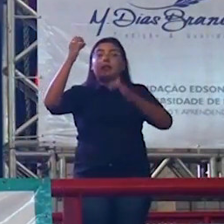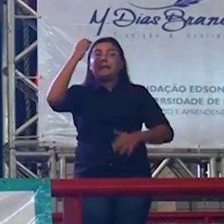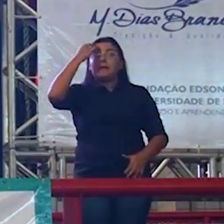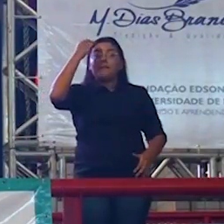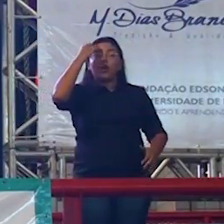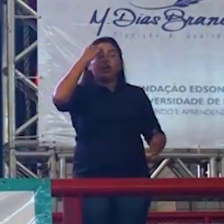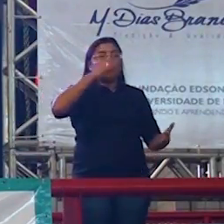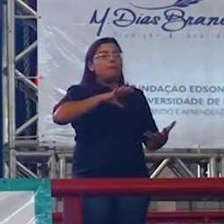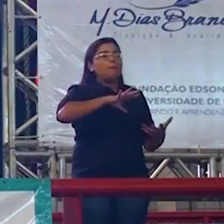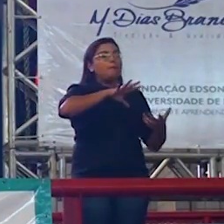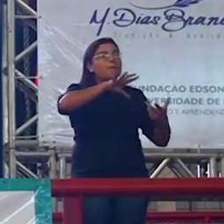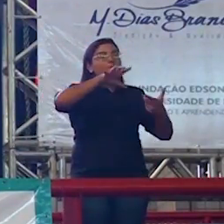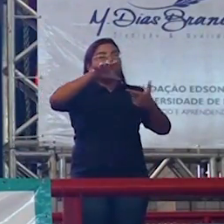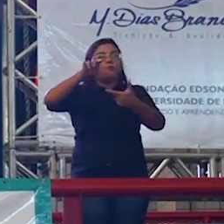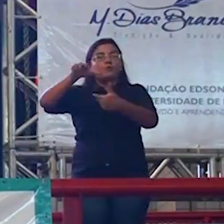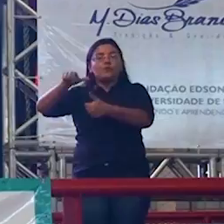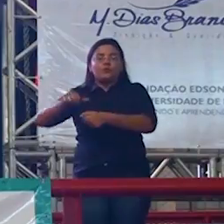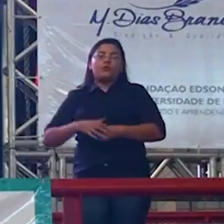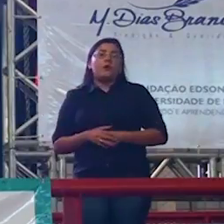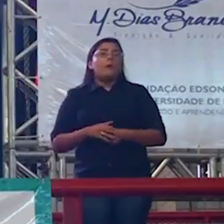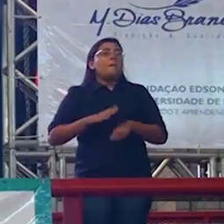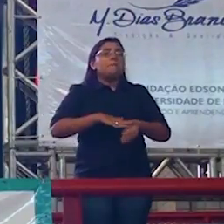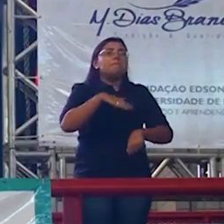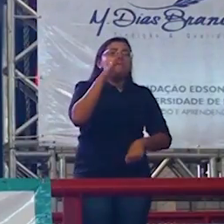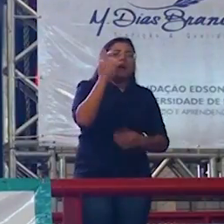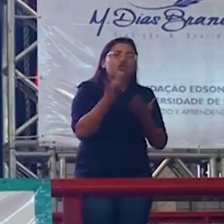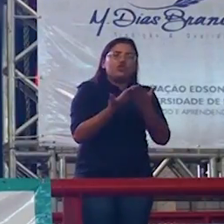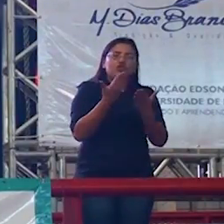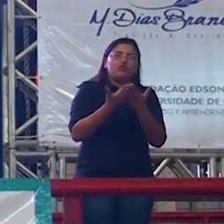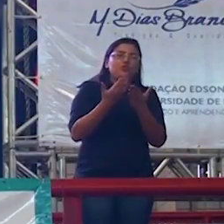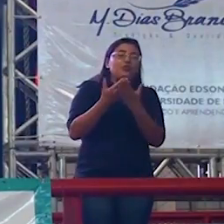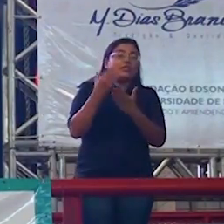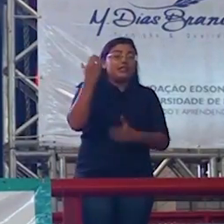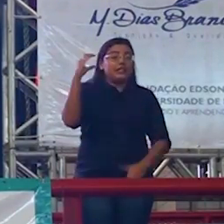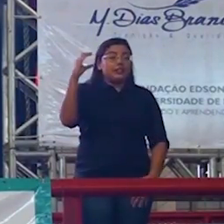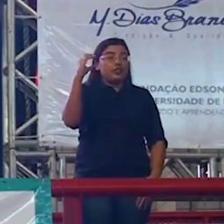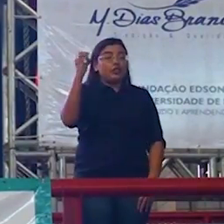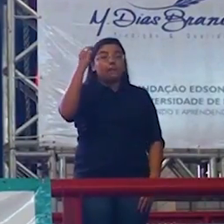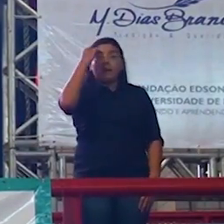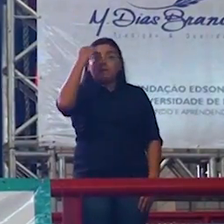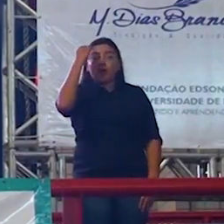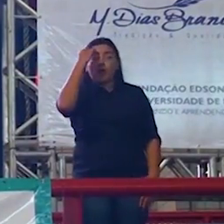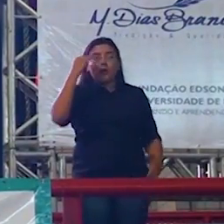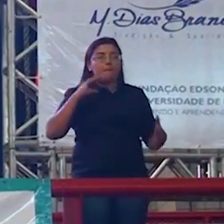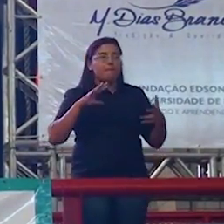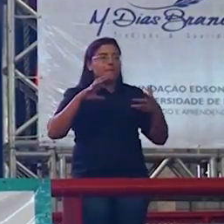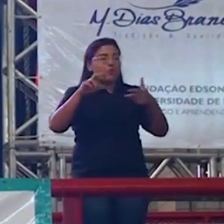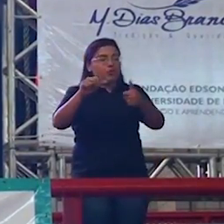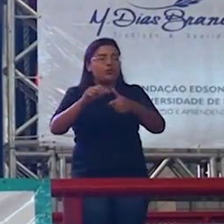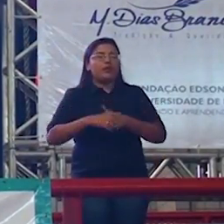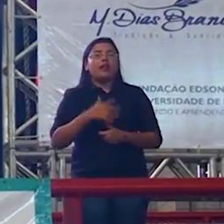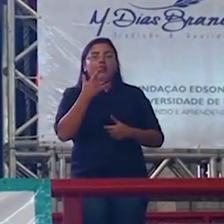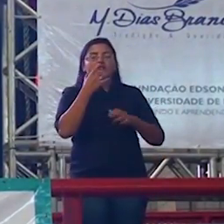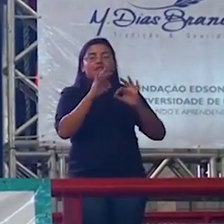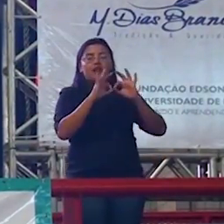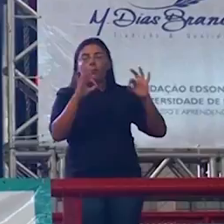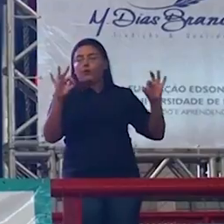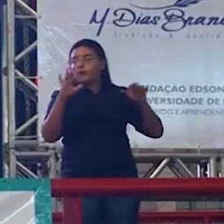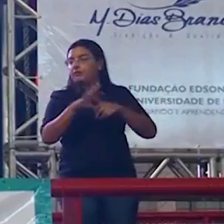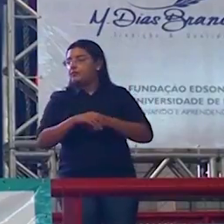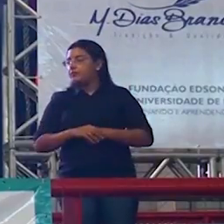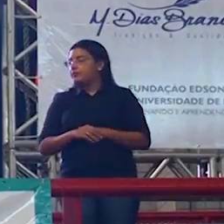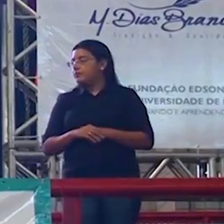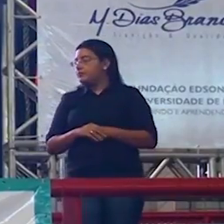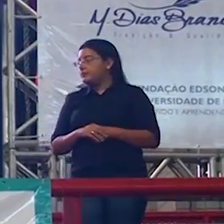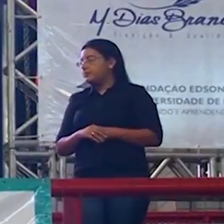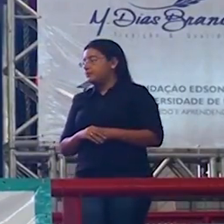memória no mundo. É o maior estudioso de memória no mundo. E ele disse a seguinte frase, escute a frase